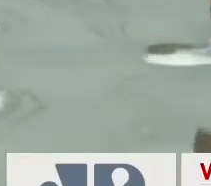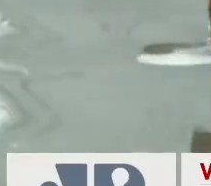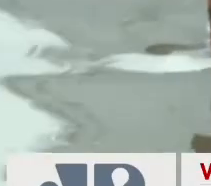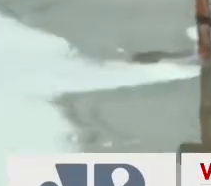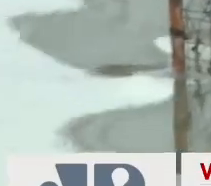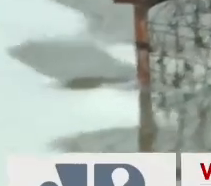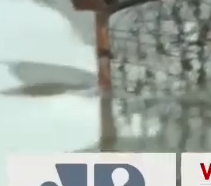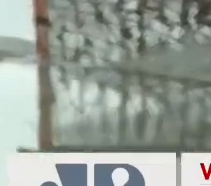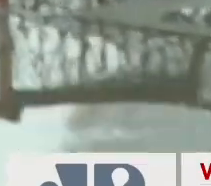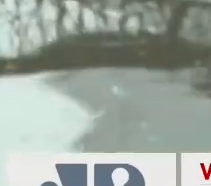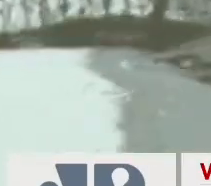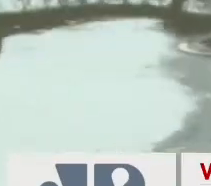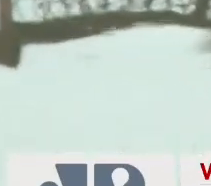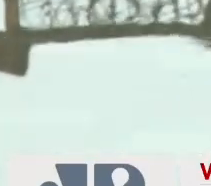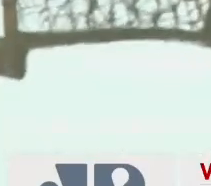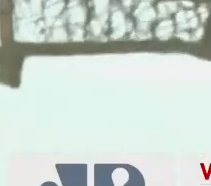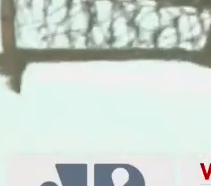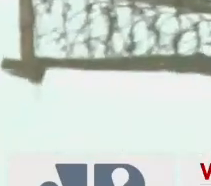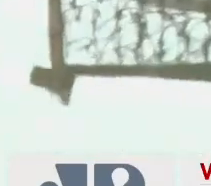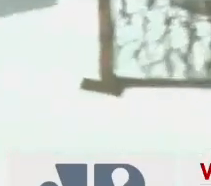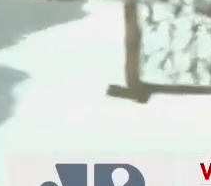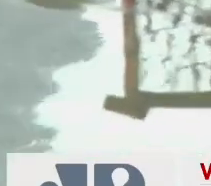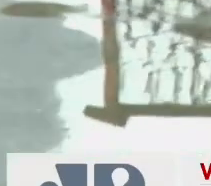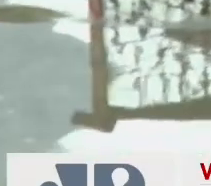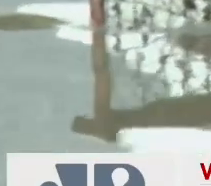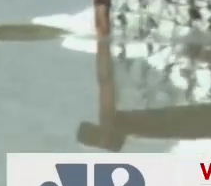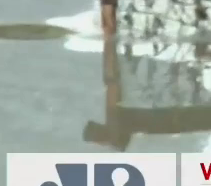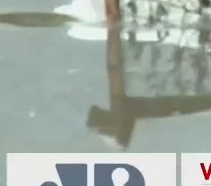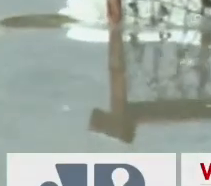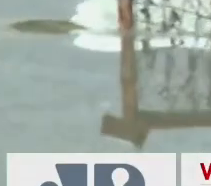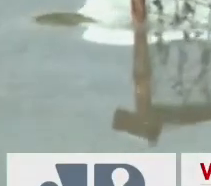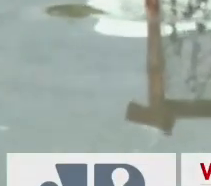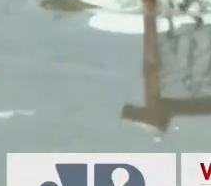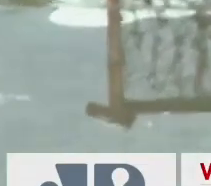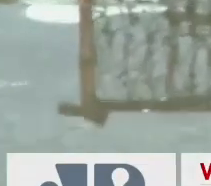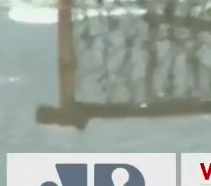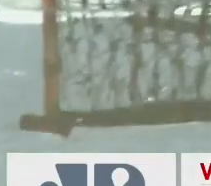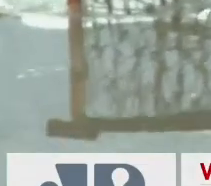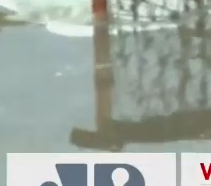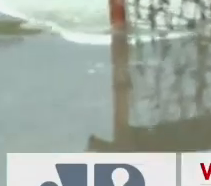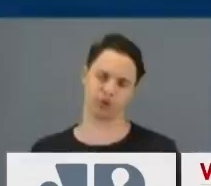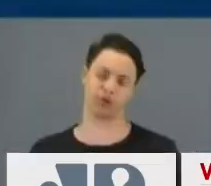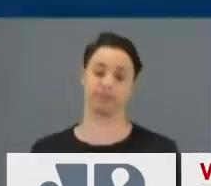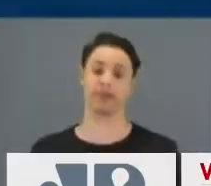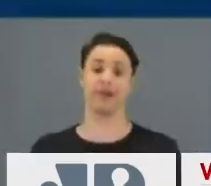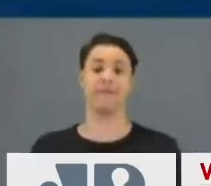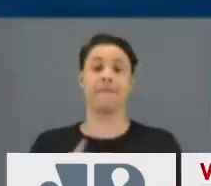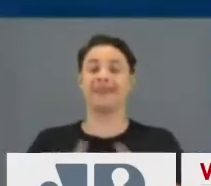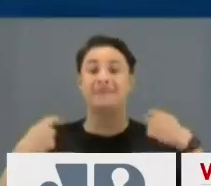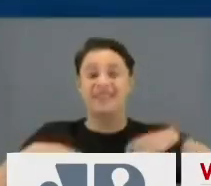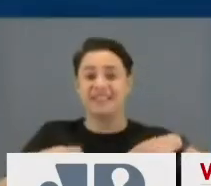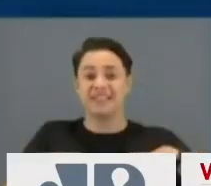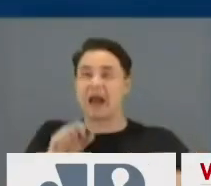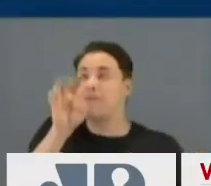Paulo, Elcires Freire, afirma que governo e Congresso precisam avançar na regulamentação do setor. Nós já